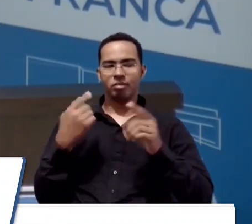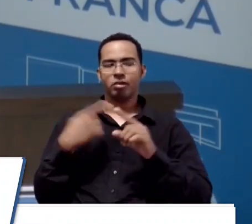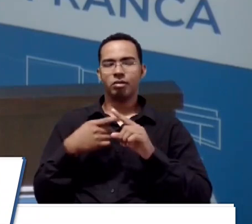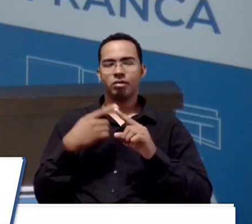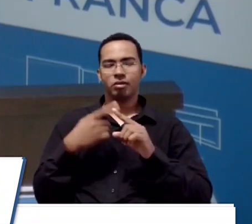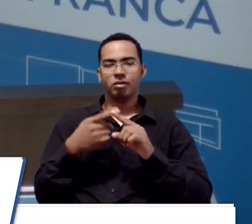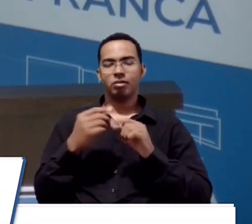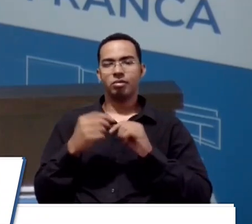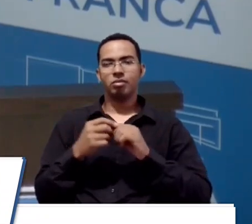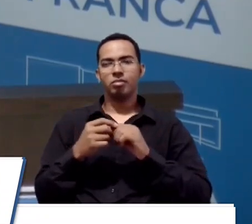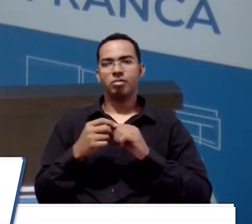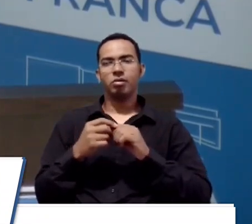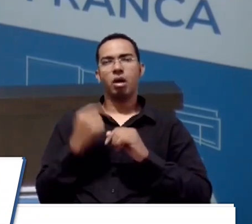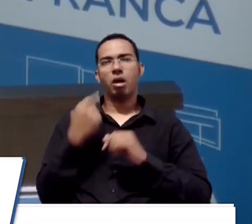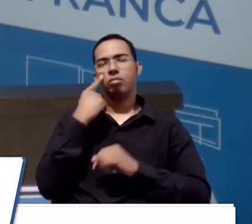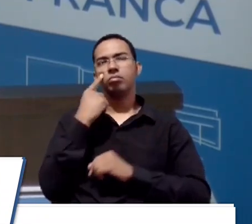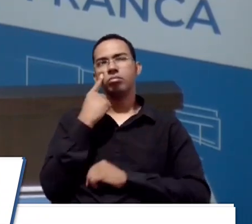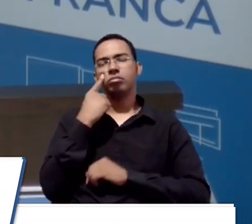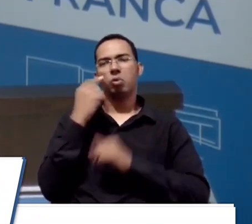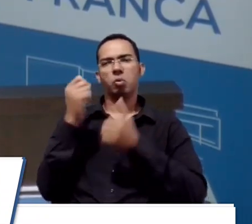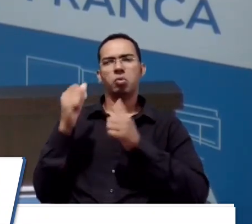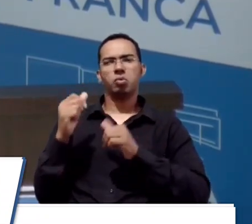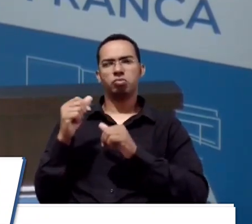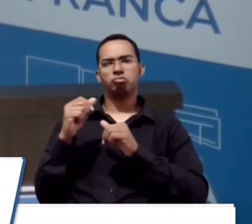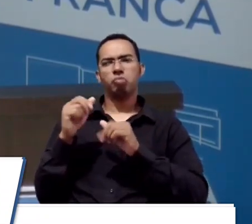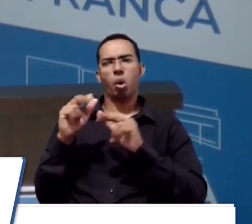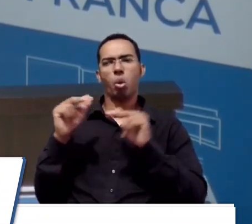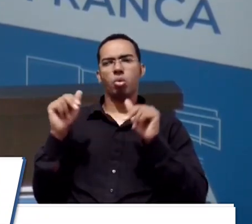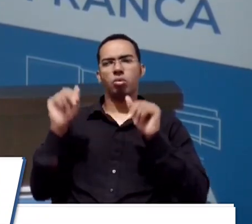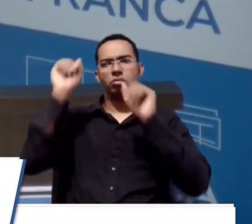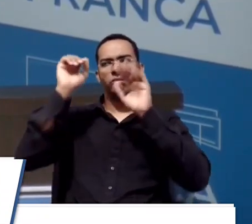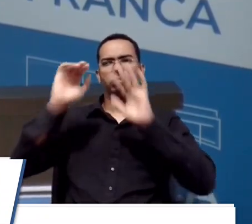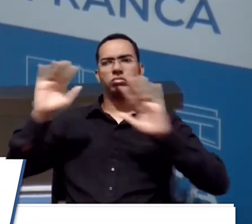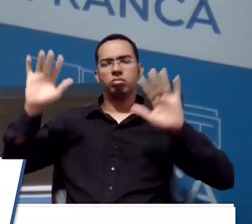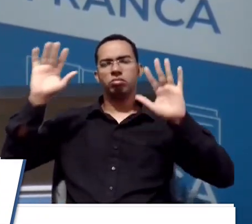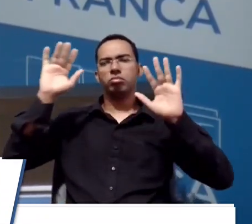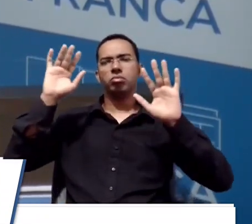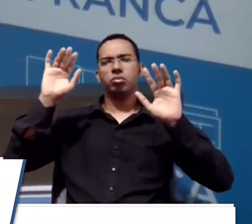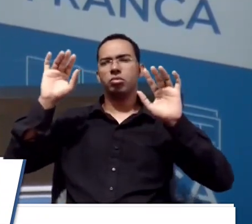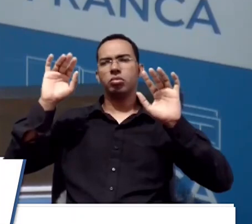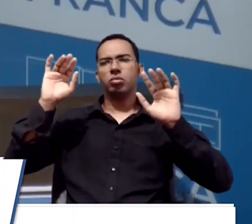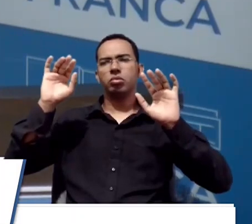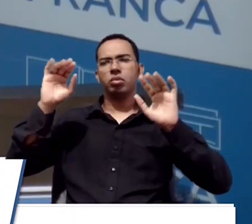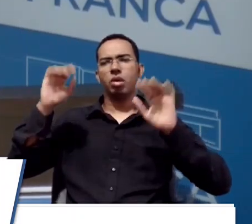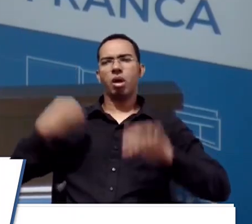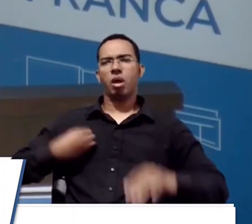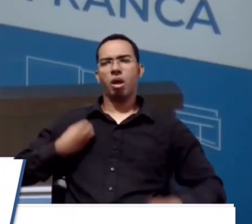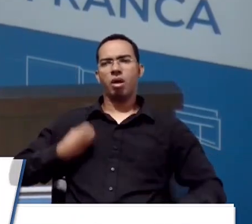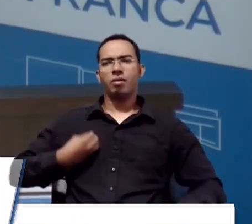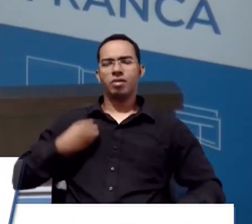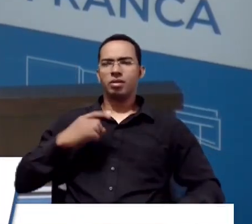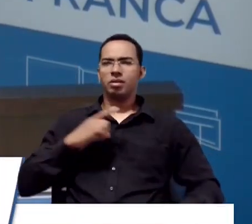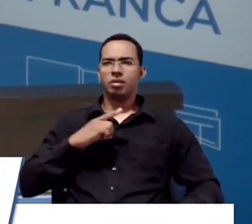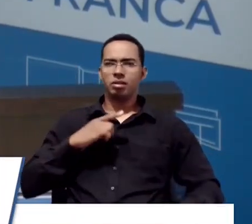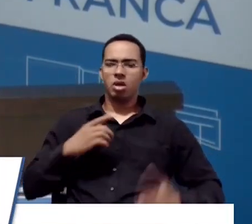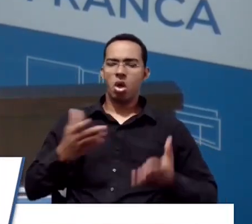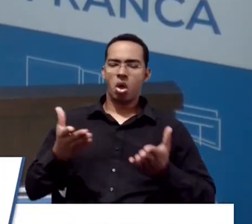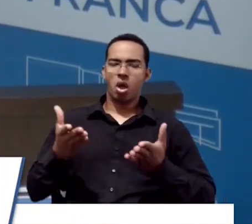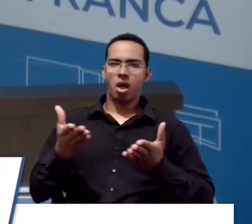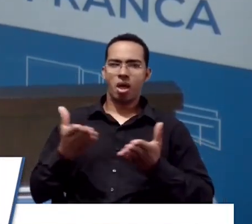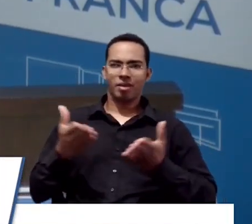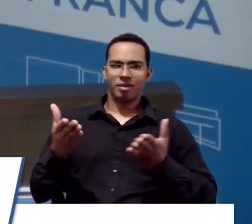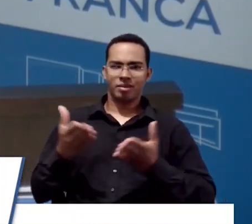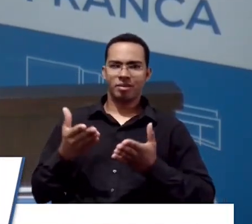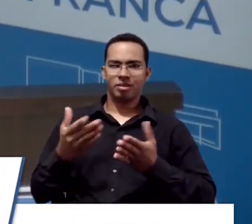e analisando que eu nunca imaginava uma vida como eu tenho a de hoje,